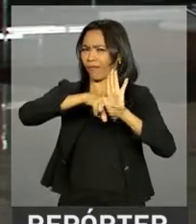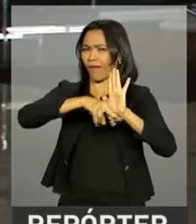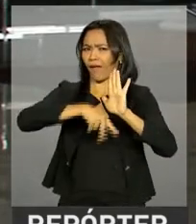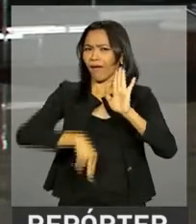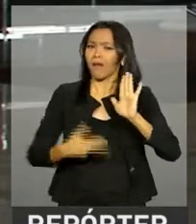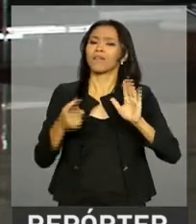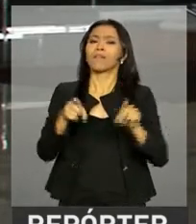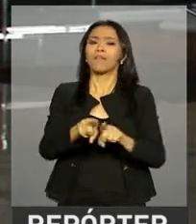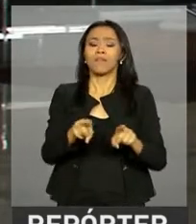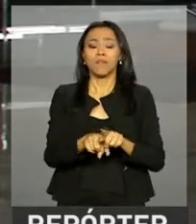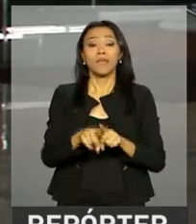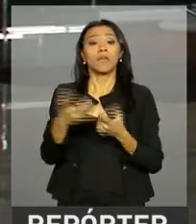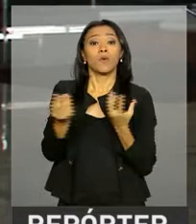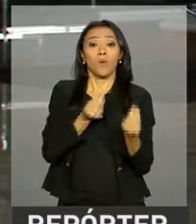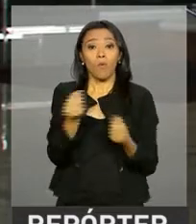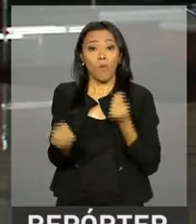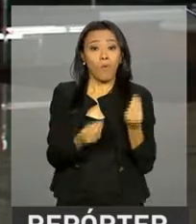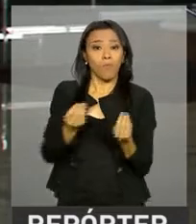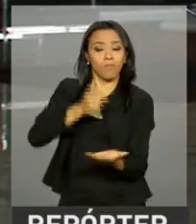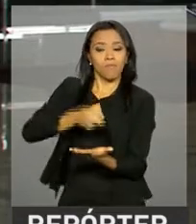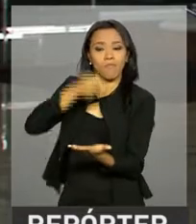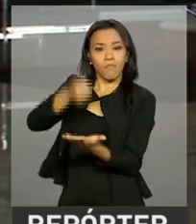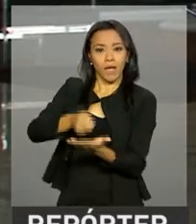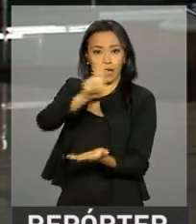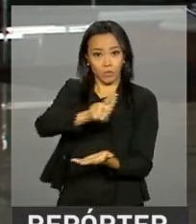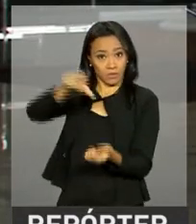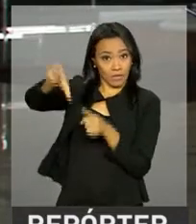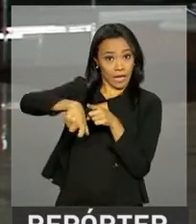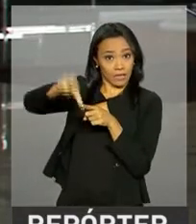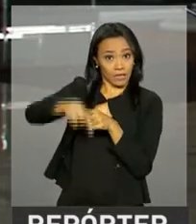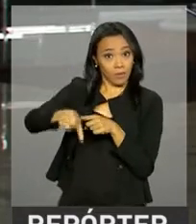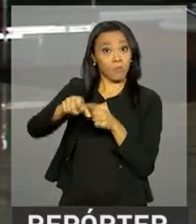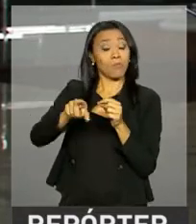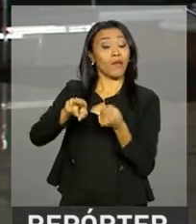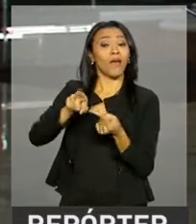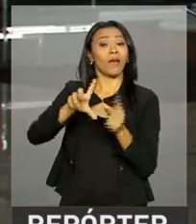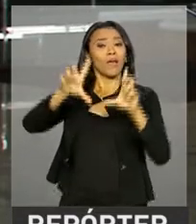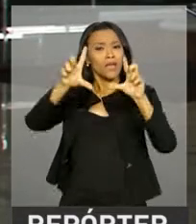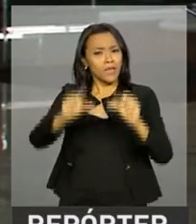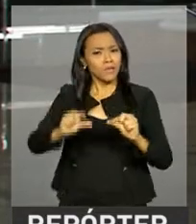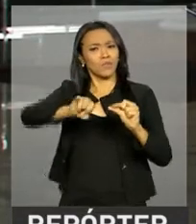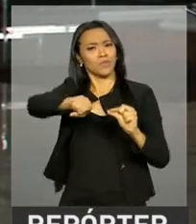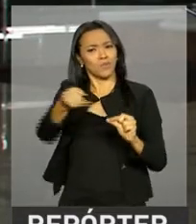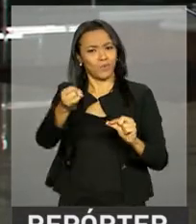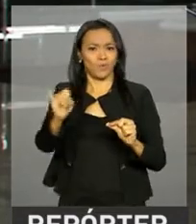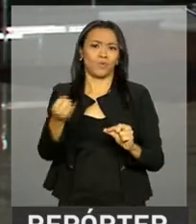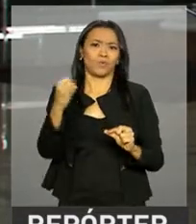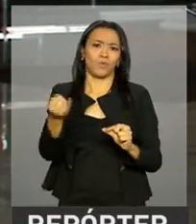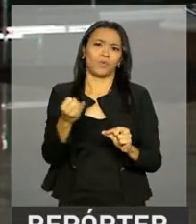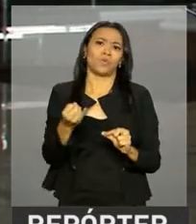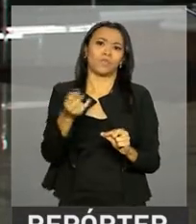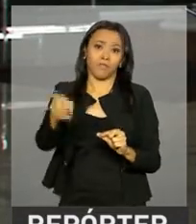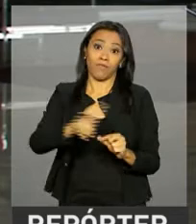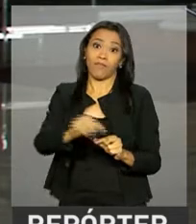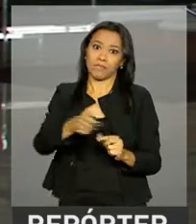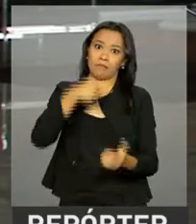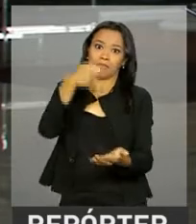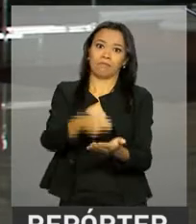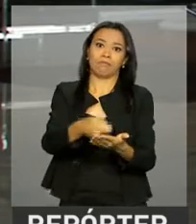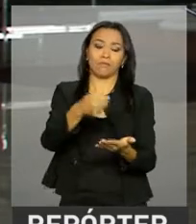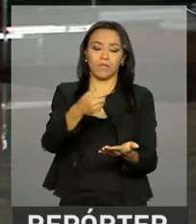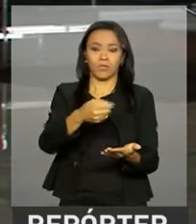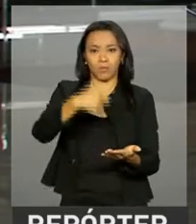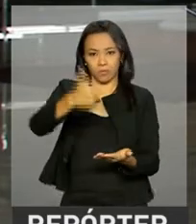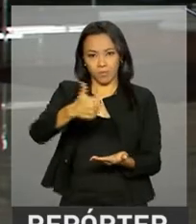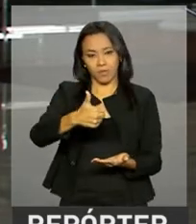no sistema de pagamento do cartão de crédito para reduzir os juros cobrados já no primeiro trimestre de 2007 pela